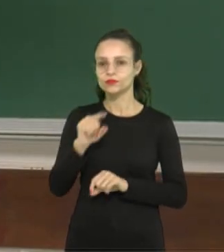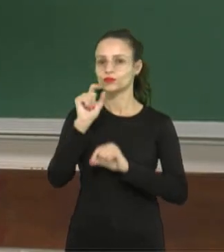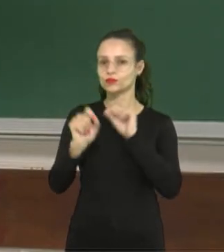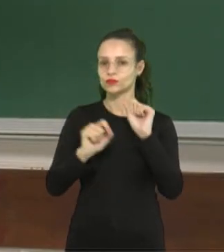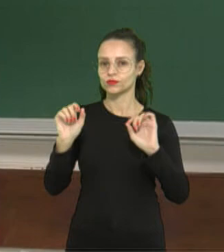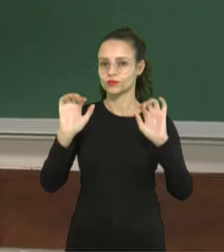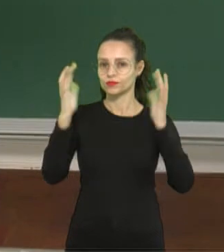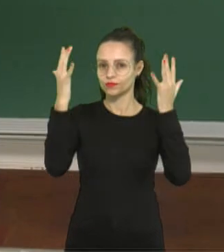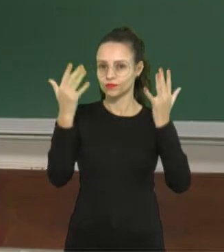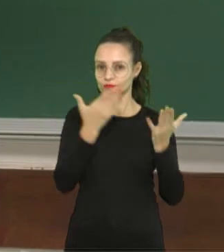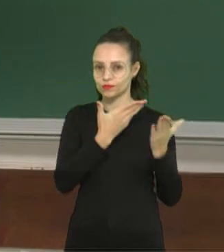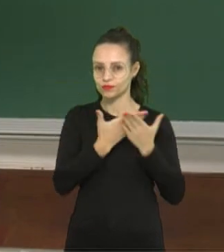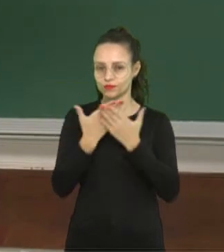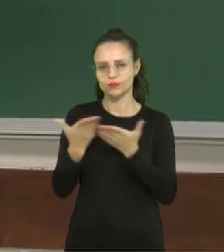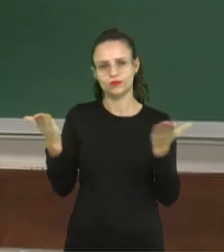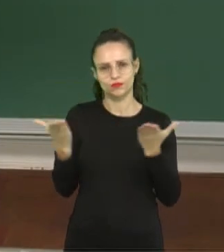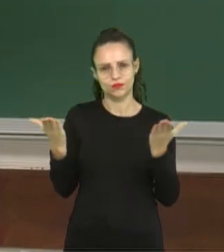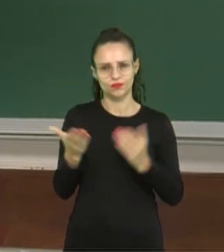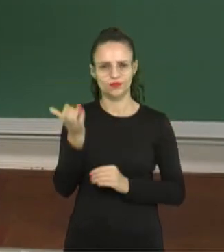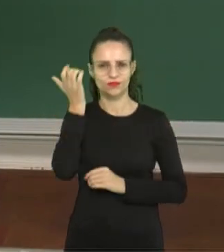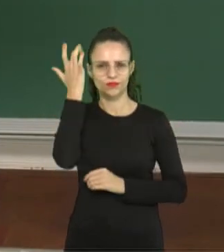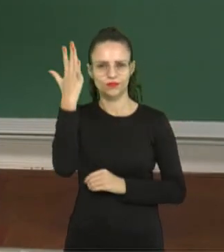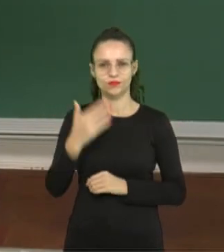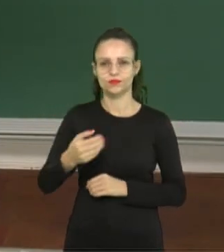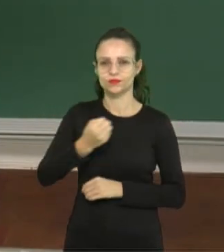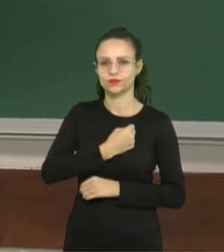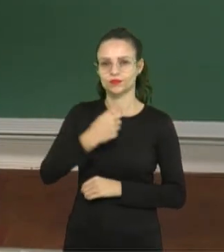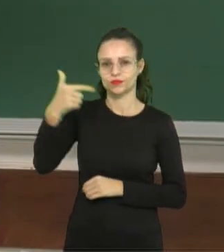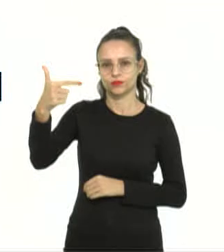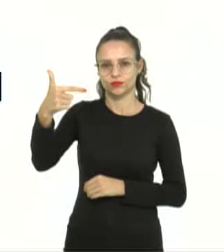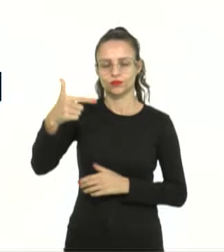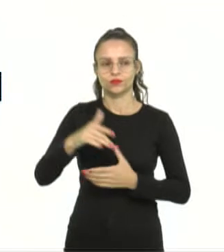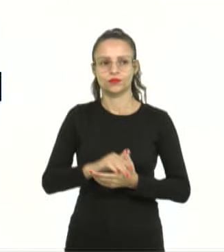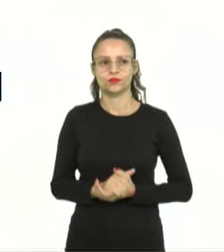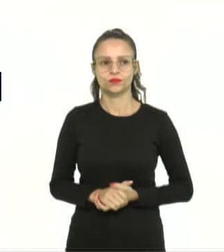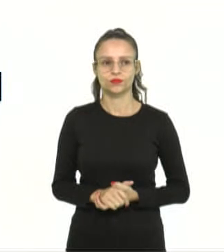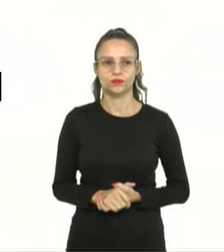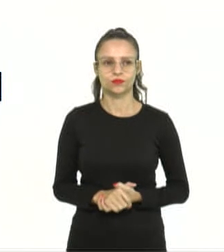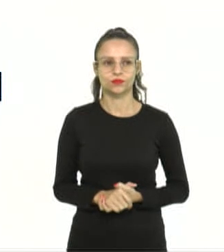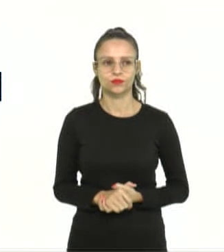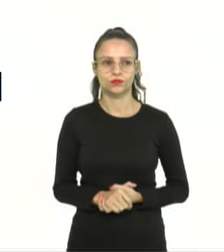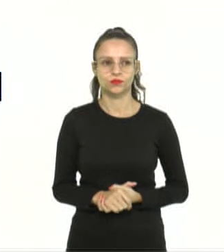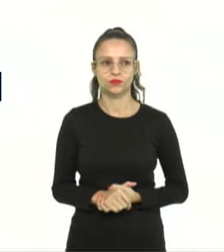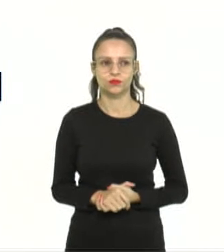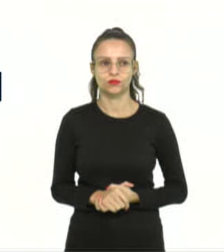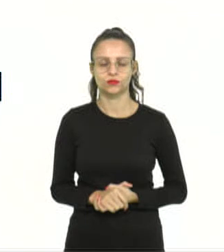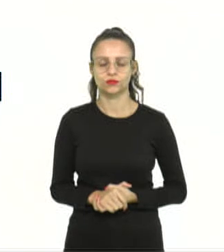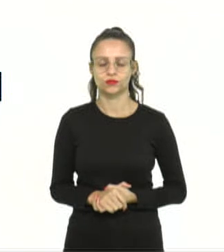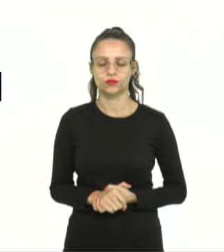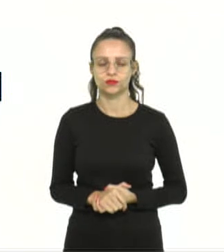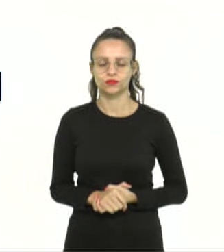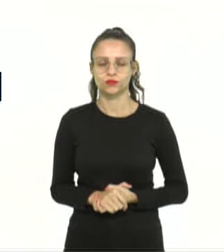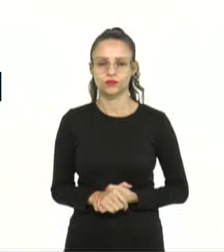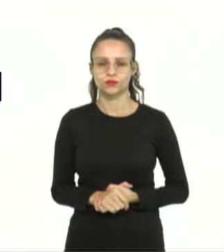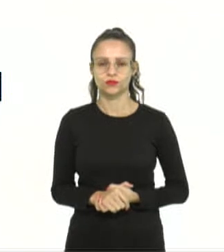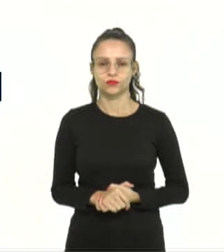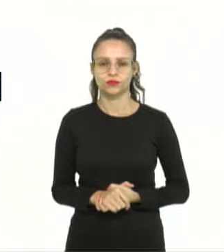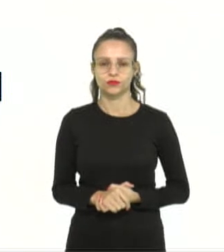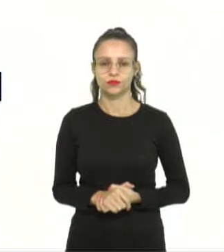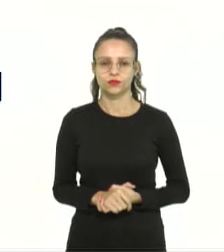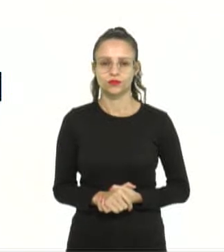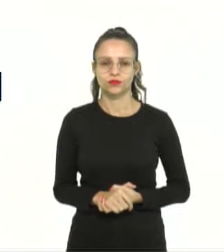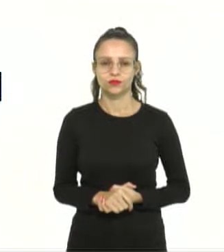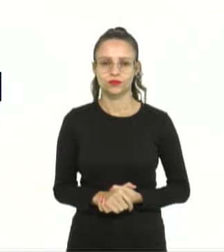nós vimos hoje, tá bem simples. E em la 2, señala as fiestas que têm relação com